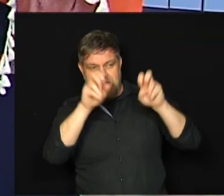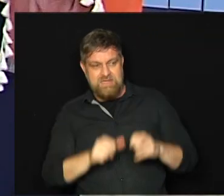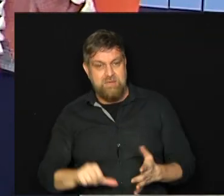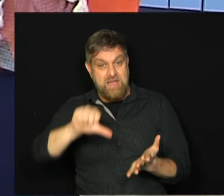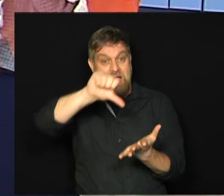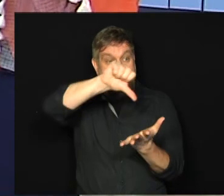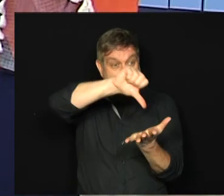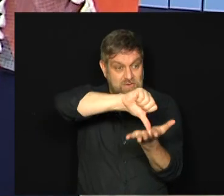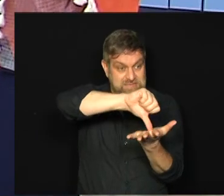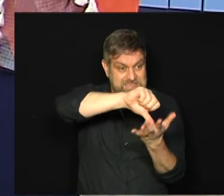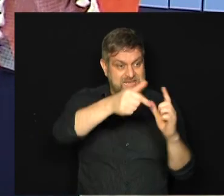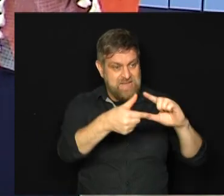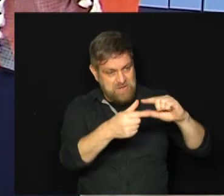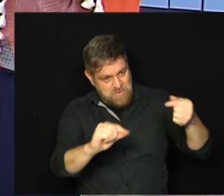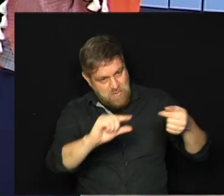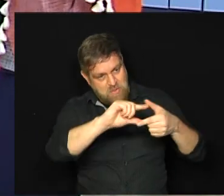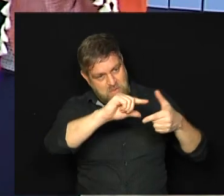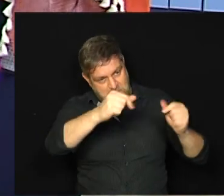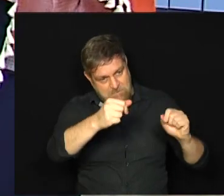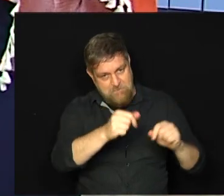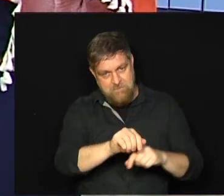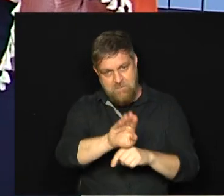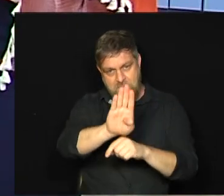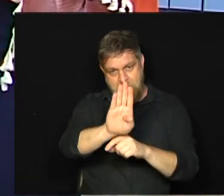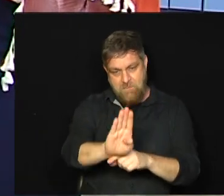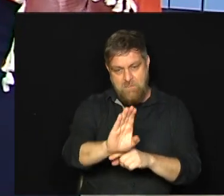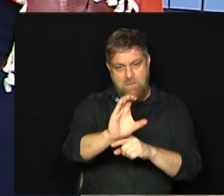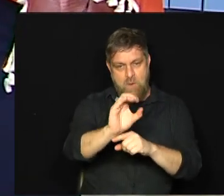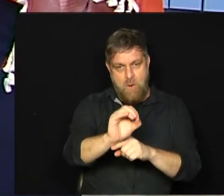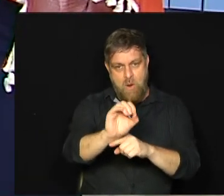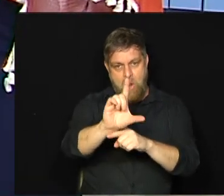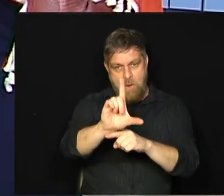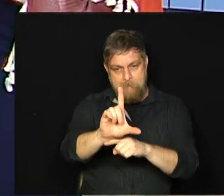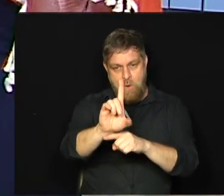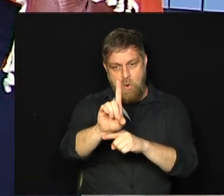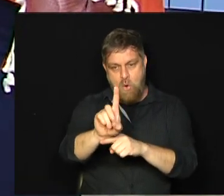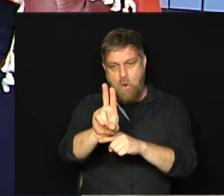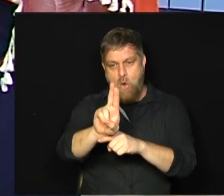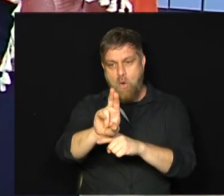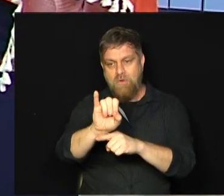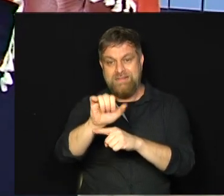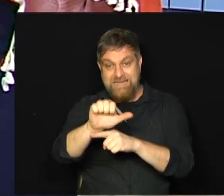de Referência Boldrini. Vamos lá? Tem mais de 40 anos, né, doutora?